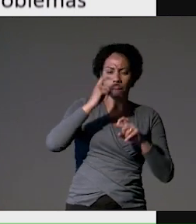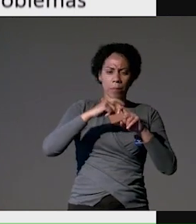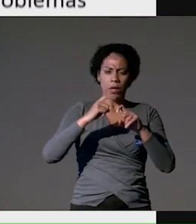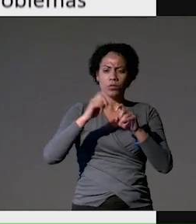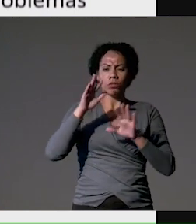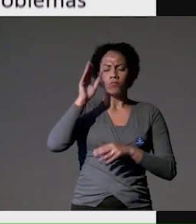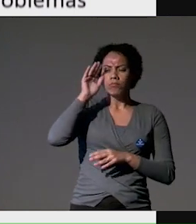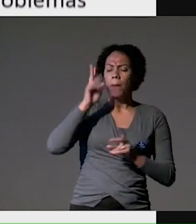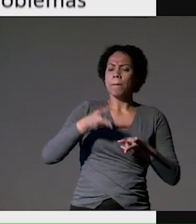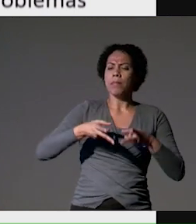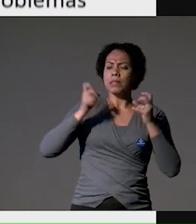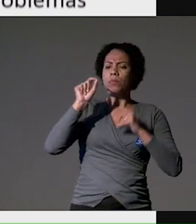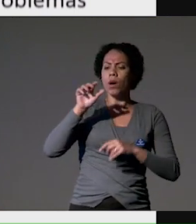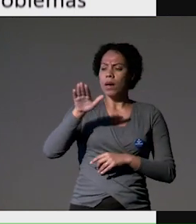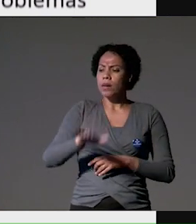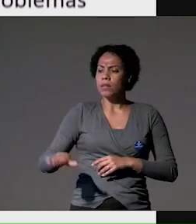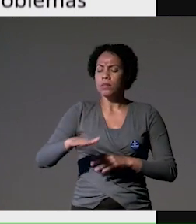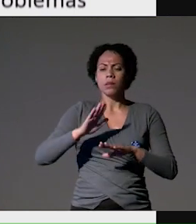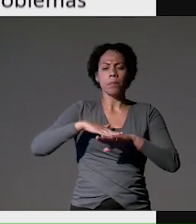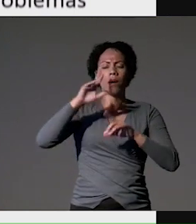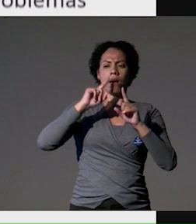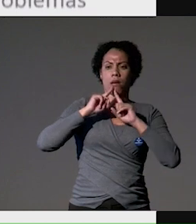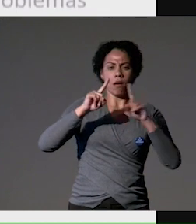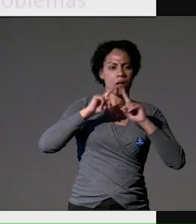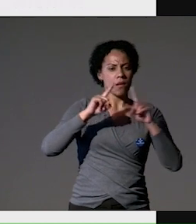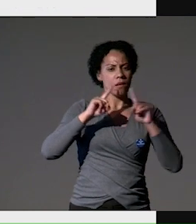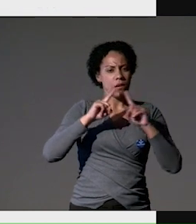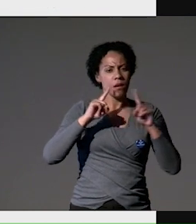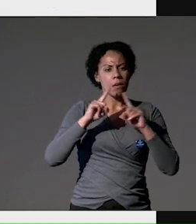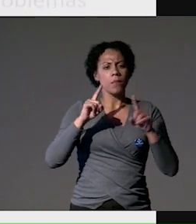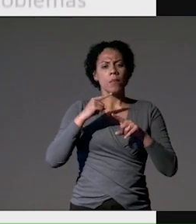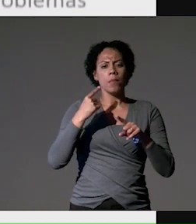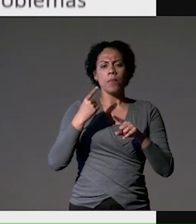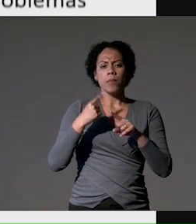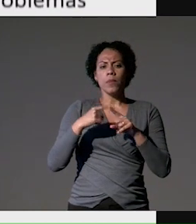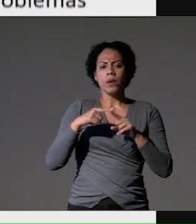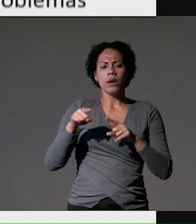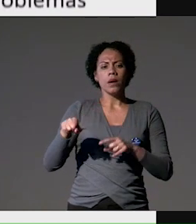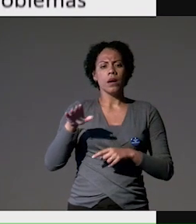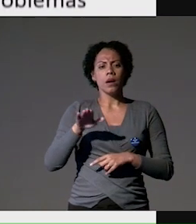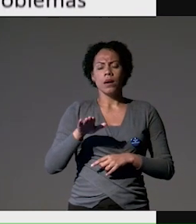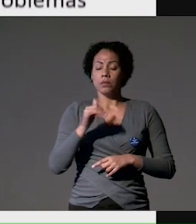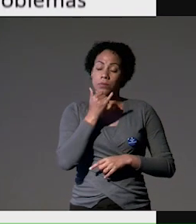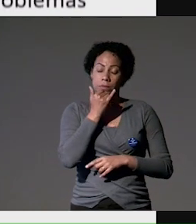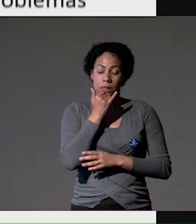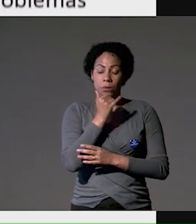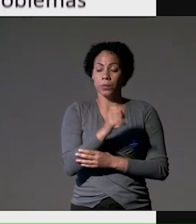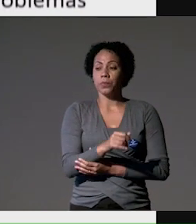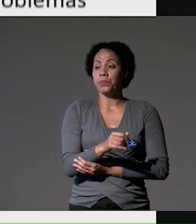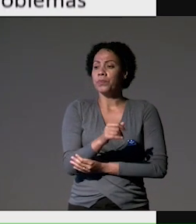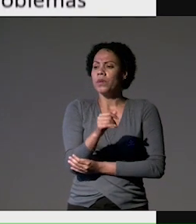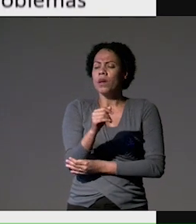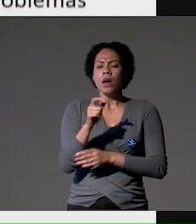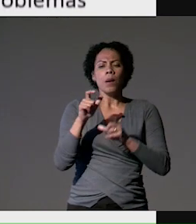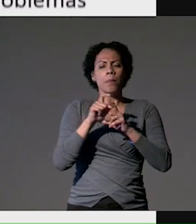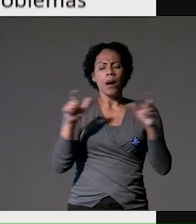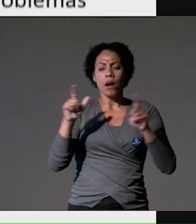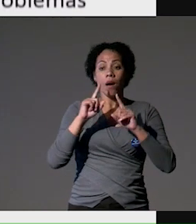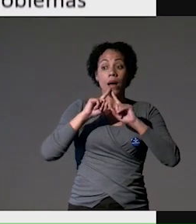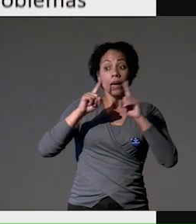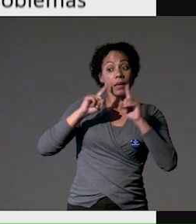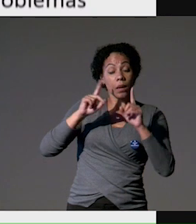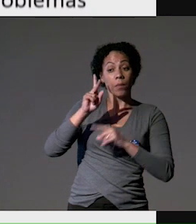que tem mais queixas nessas crianças do que nas crianças que não têm TEA. Perdão. O maior número de queixas